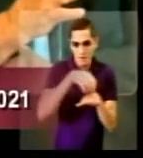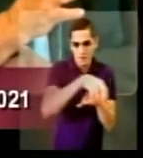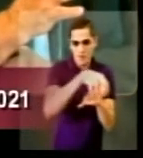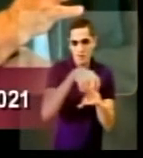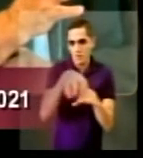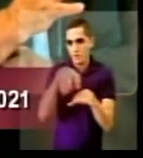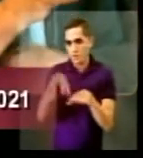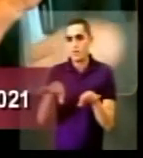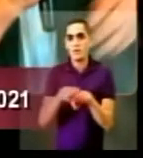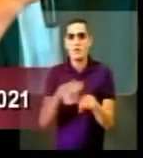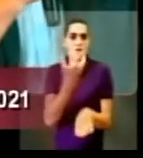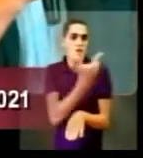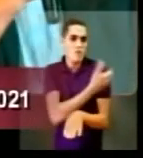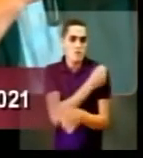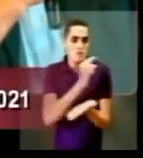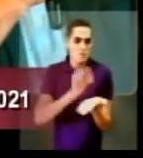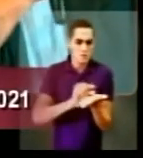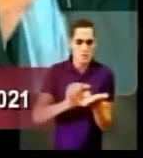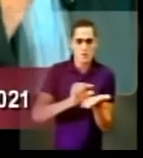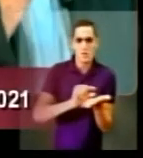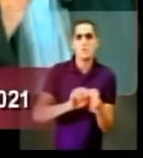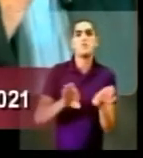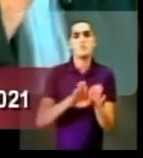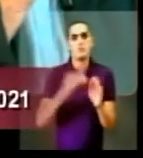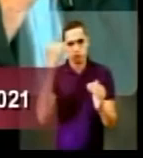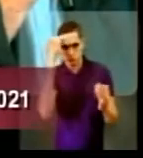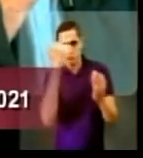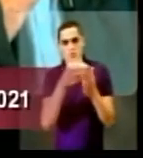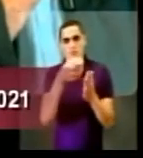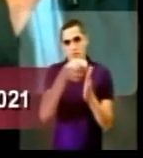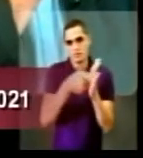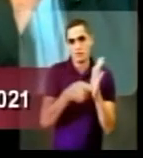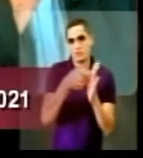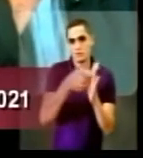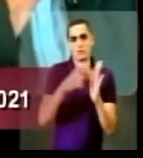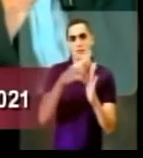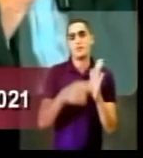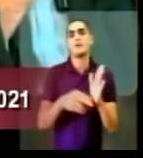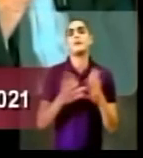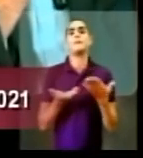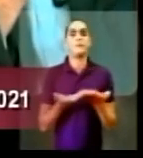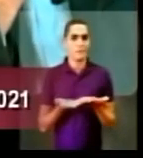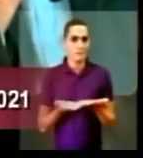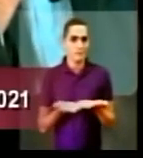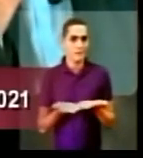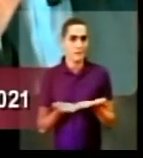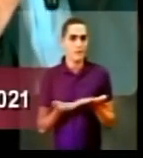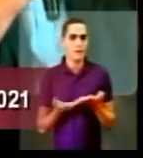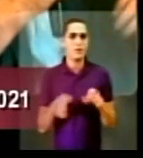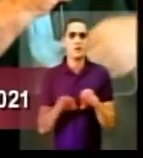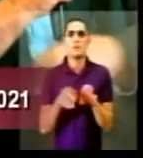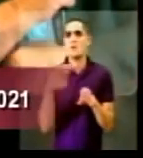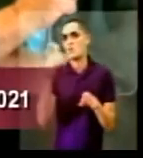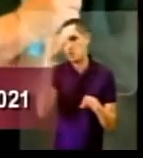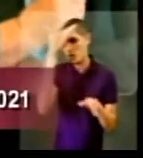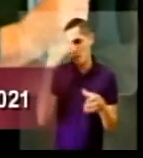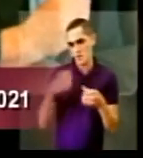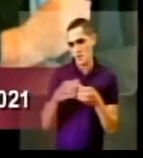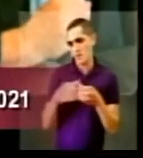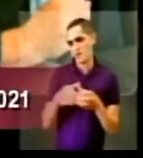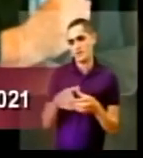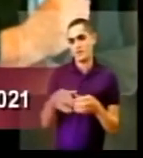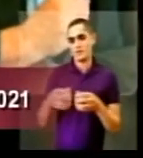O que é isso? Além dos da emergência, dos acamados, dos que tinham contato com